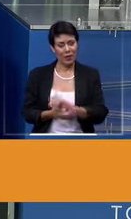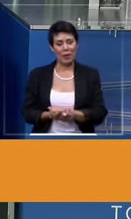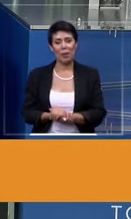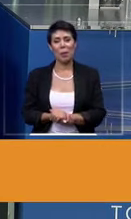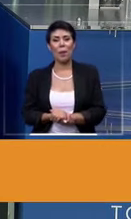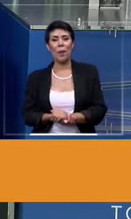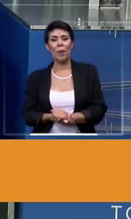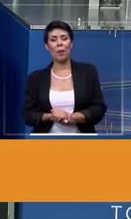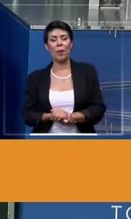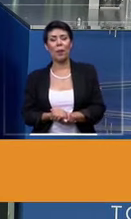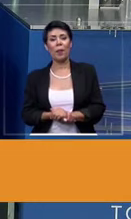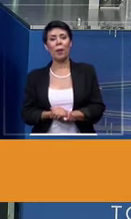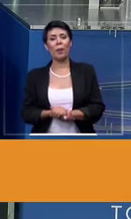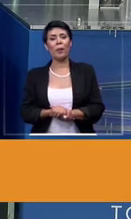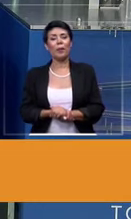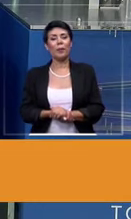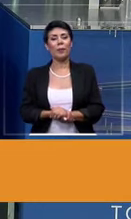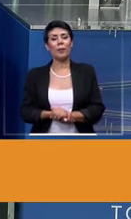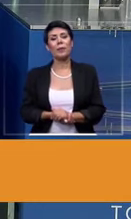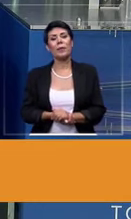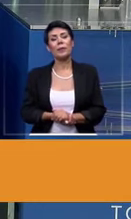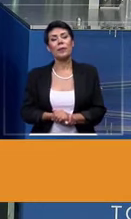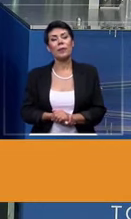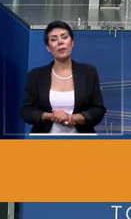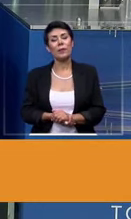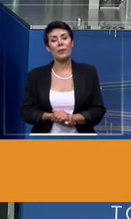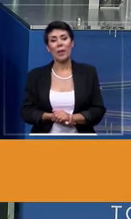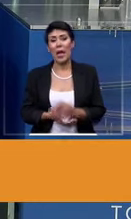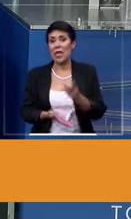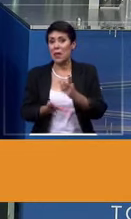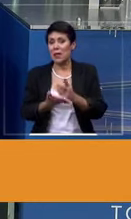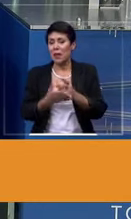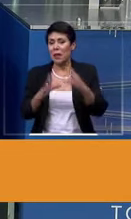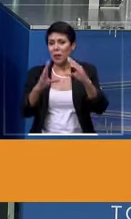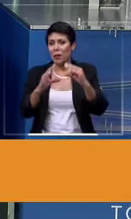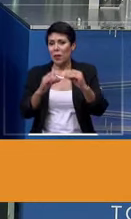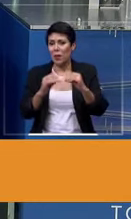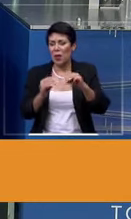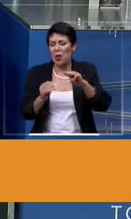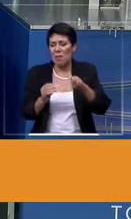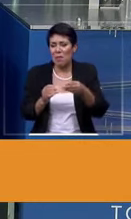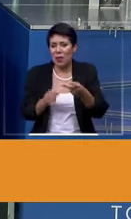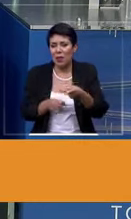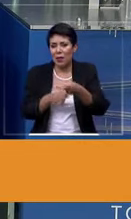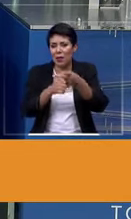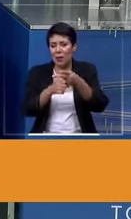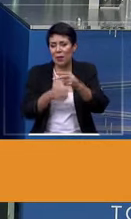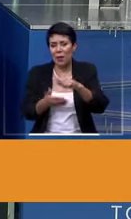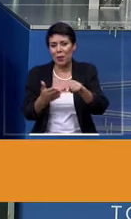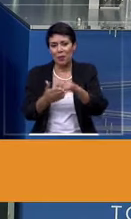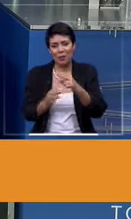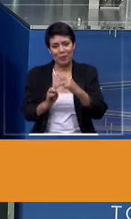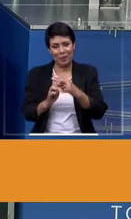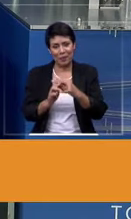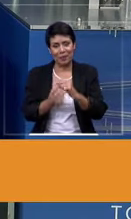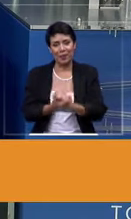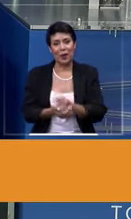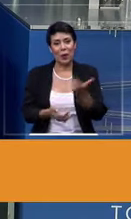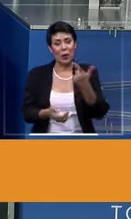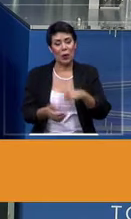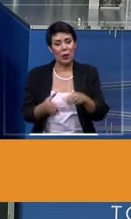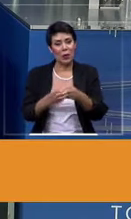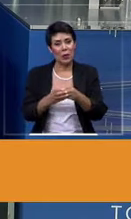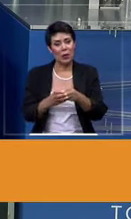azul, número 25. Todas as noites, milhões em prêmios nas Loterias Caixa. Bola branca,